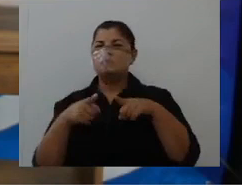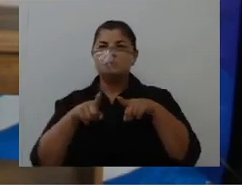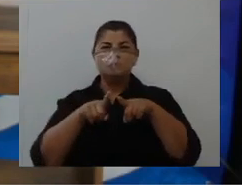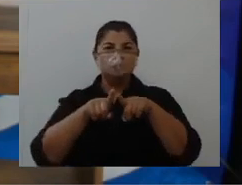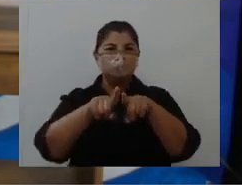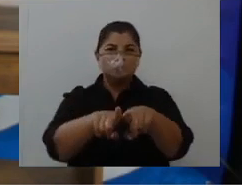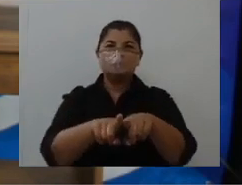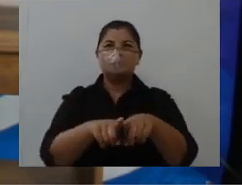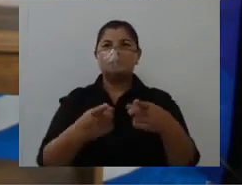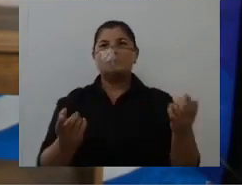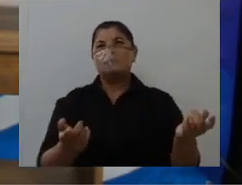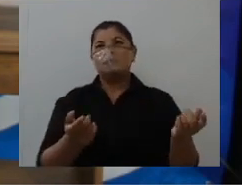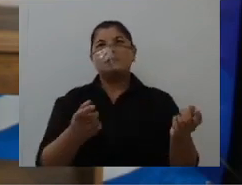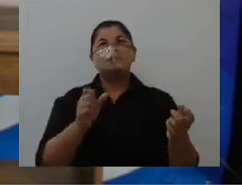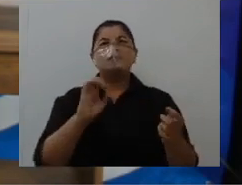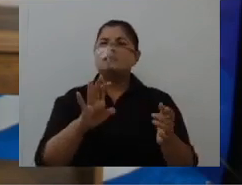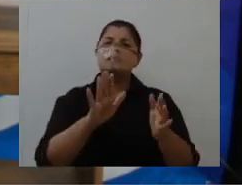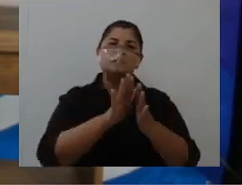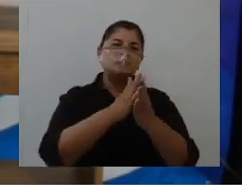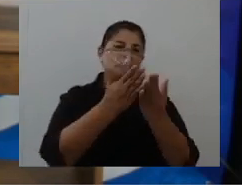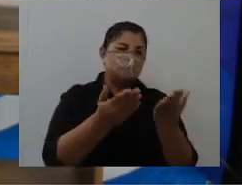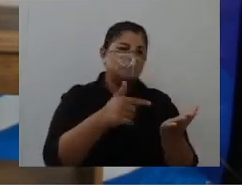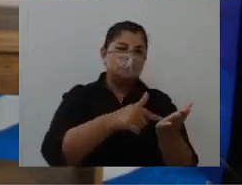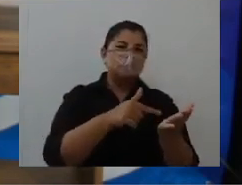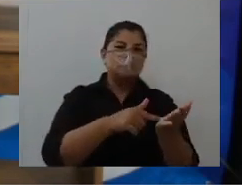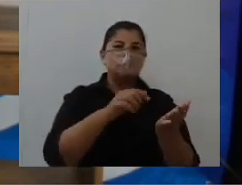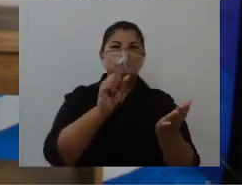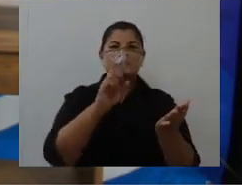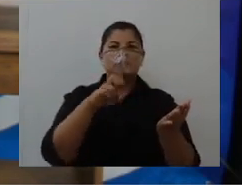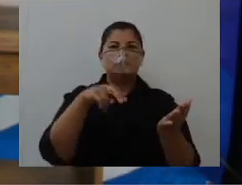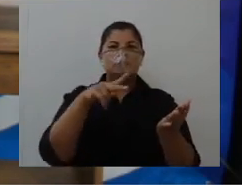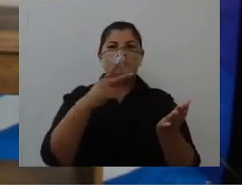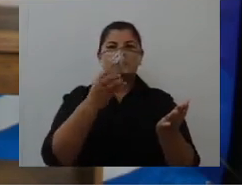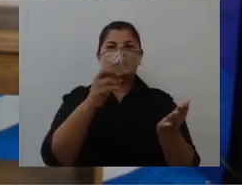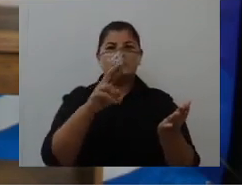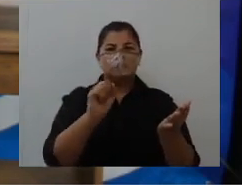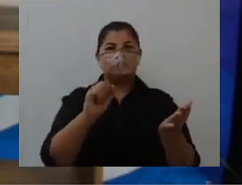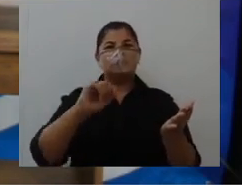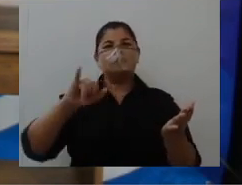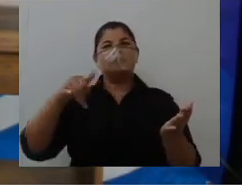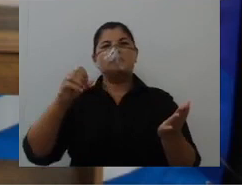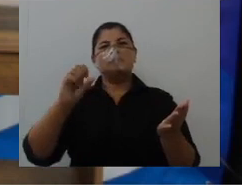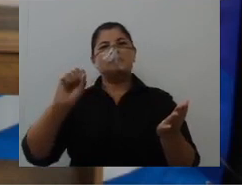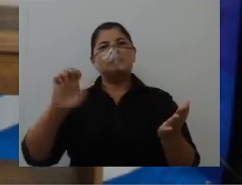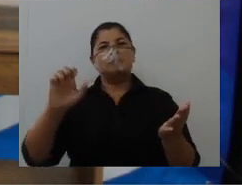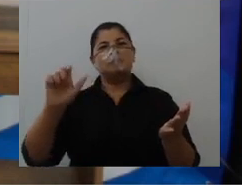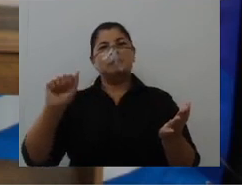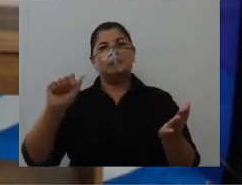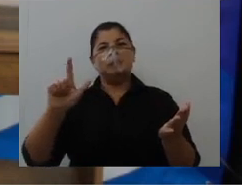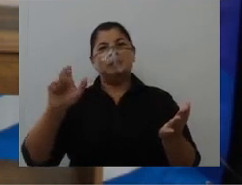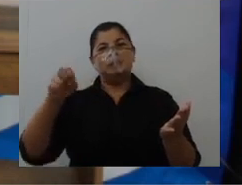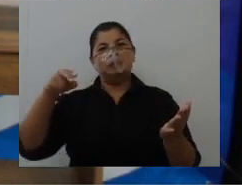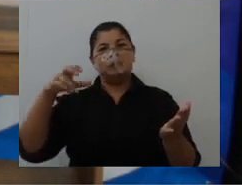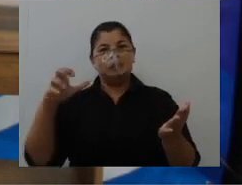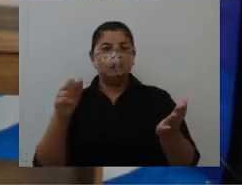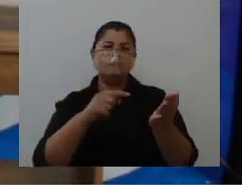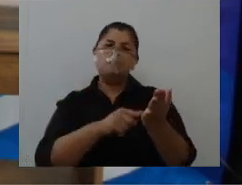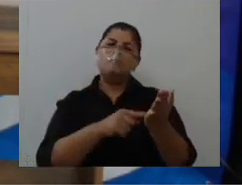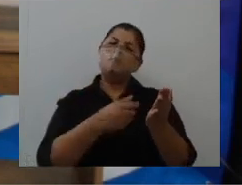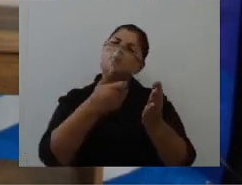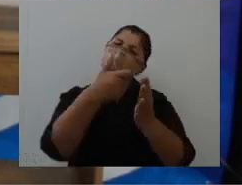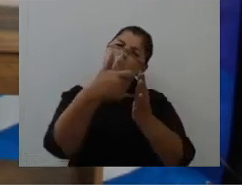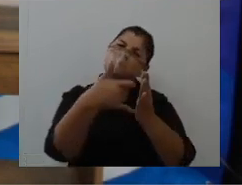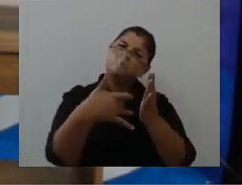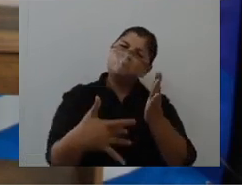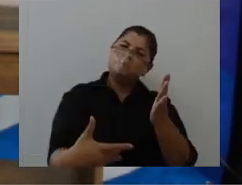lá, pega A Senhora de José de Alencar. Tem muitos aspectos descritivos daquele texto. Quando, por exemplo, o narrador está descrevendo a